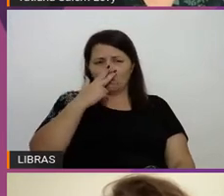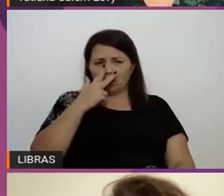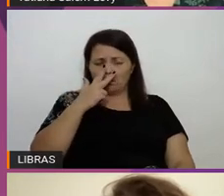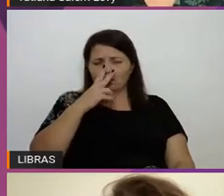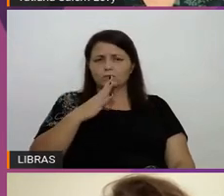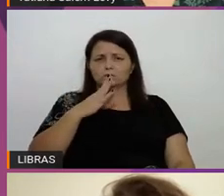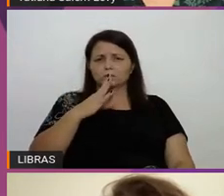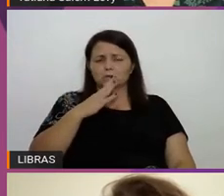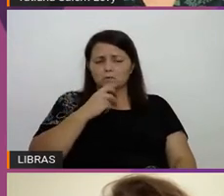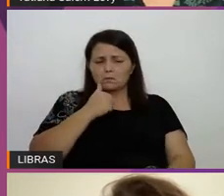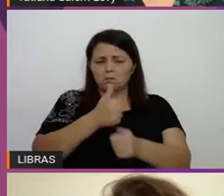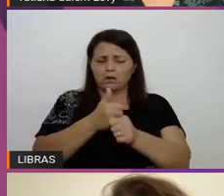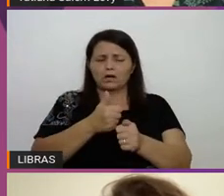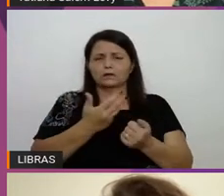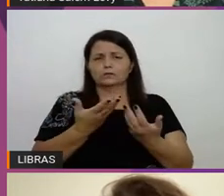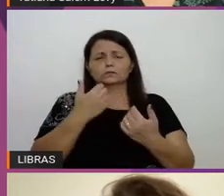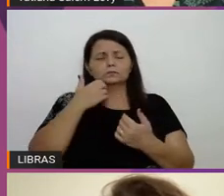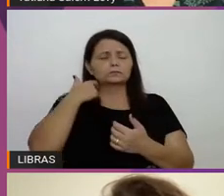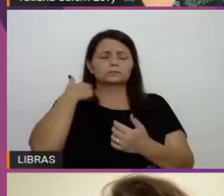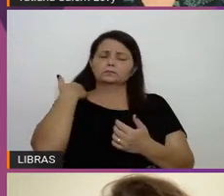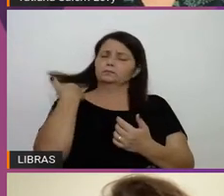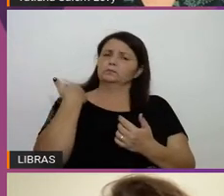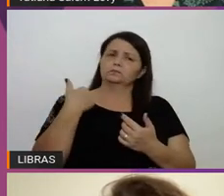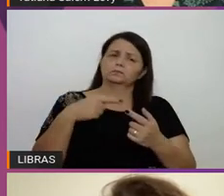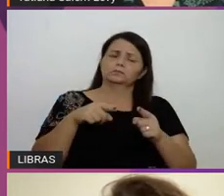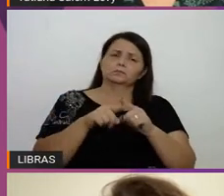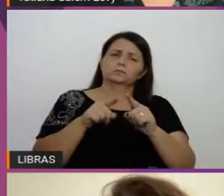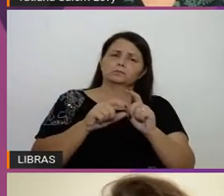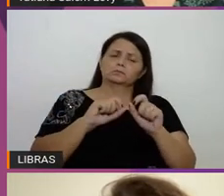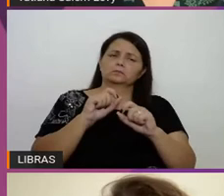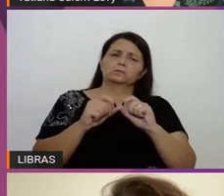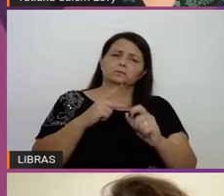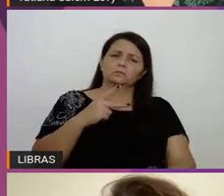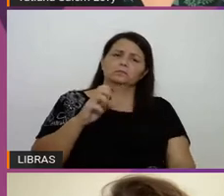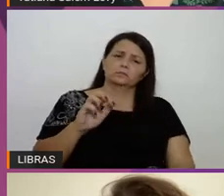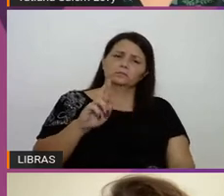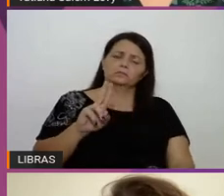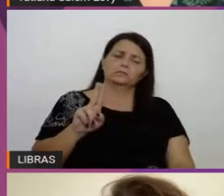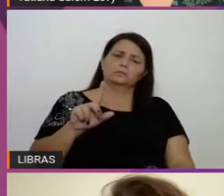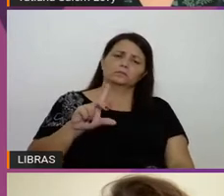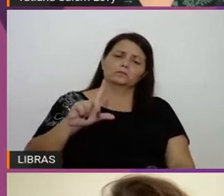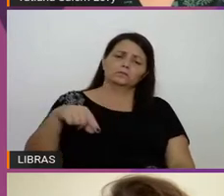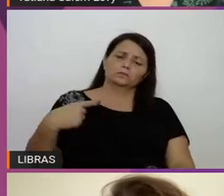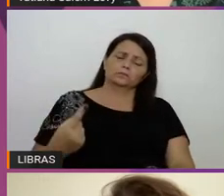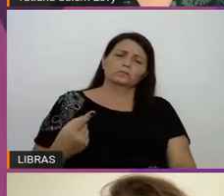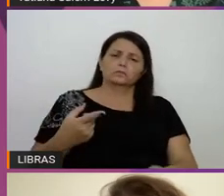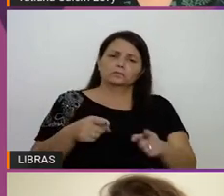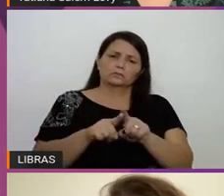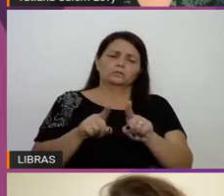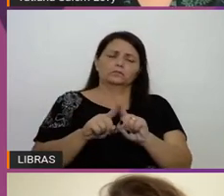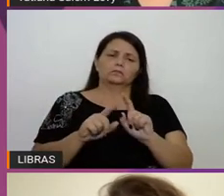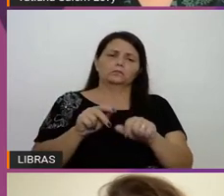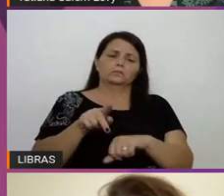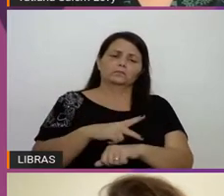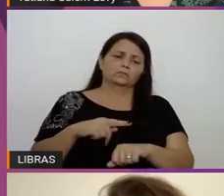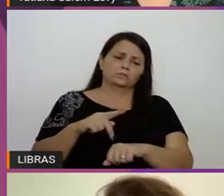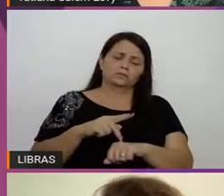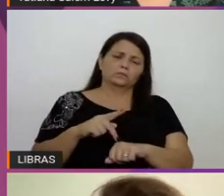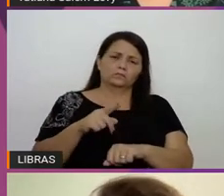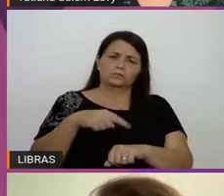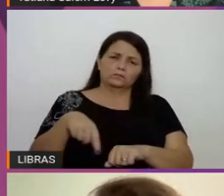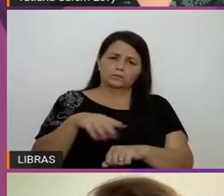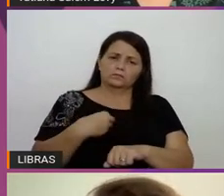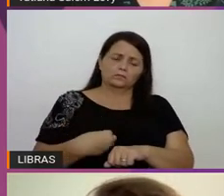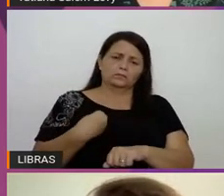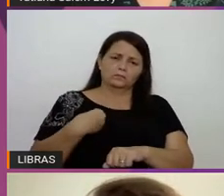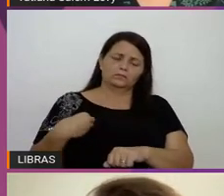conhecia até de perto porque eu cheguei no peru um pouco depois eu não sei um país e que nós temos